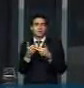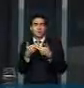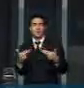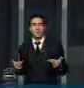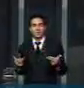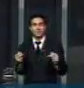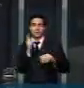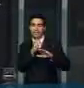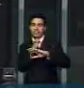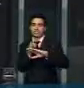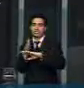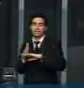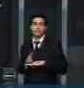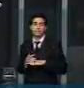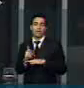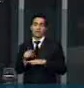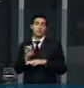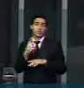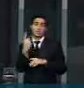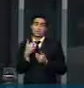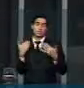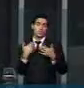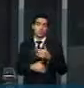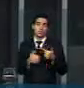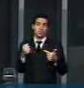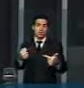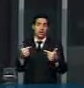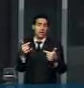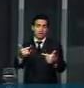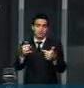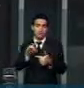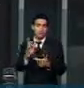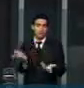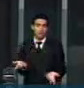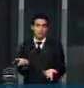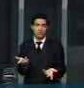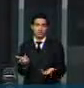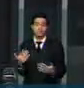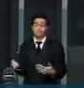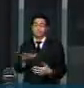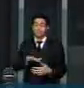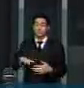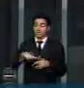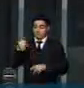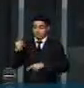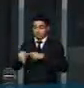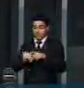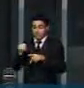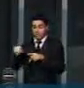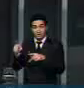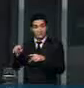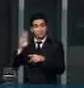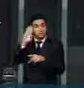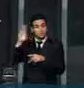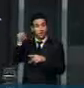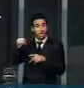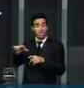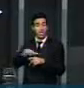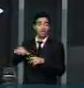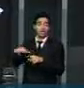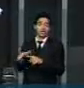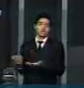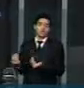cidades. Nisso tudo, senhor presidente, a população-alvo por excelência é a juventude.